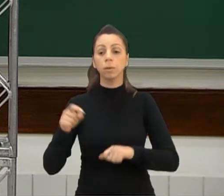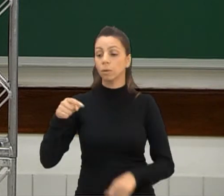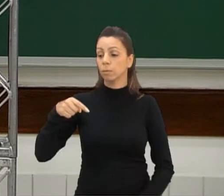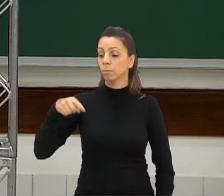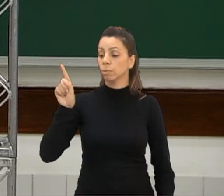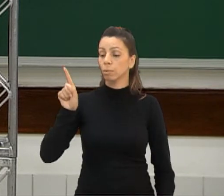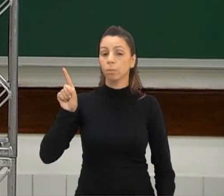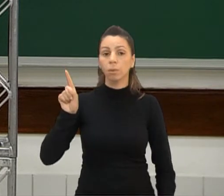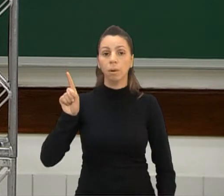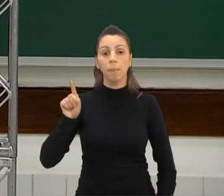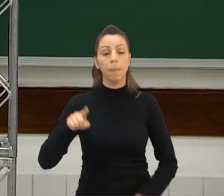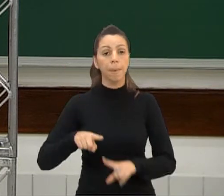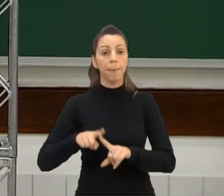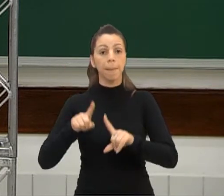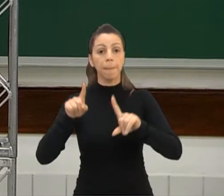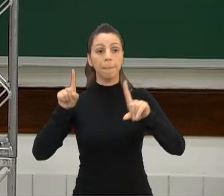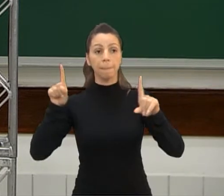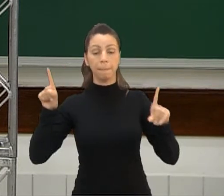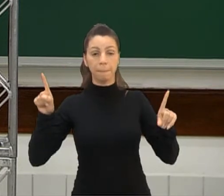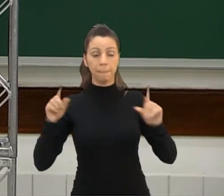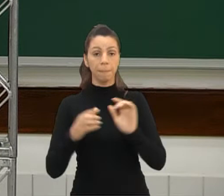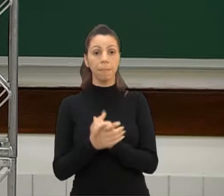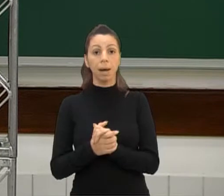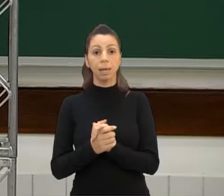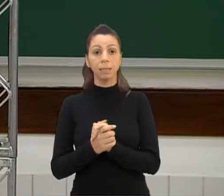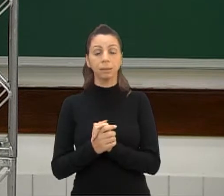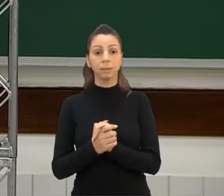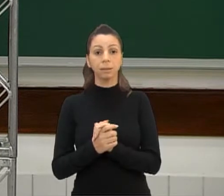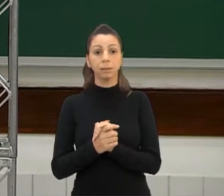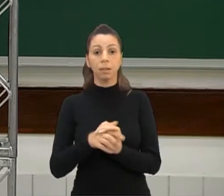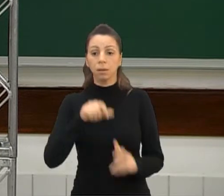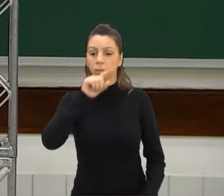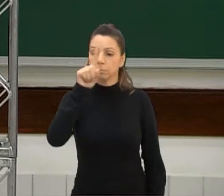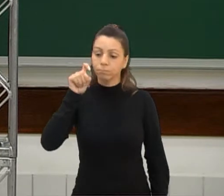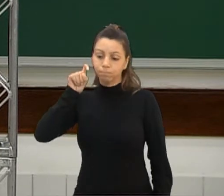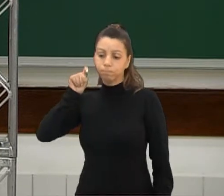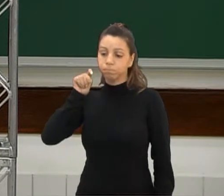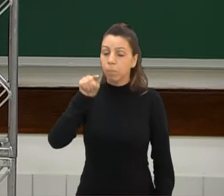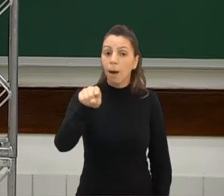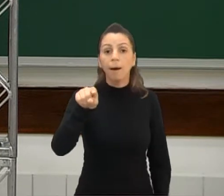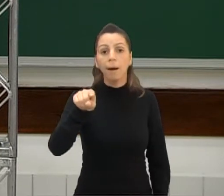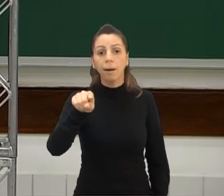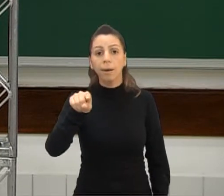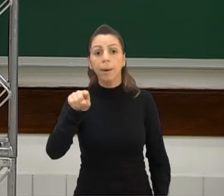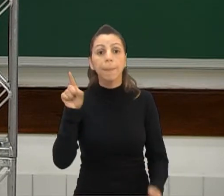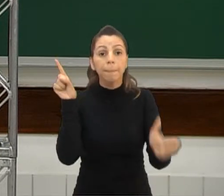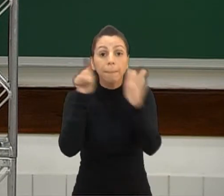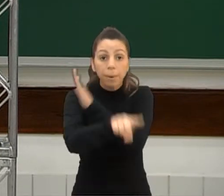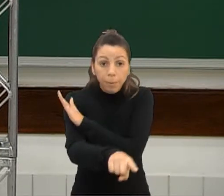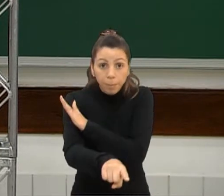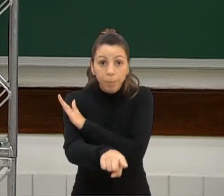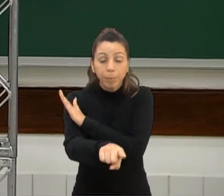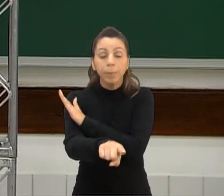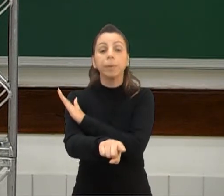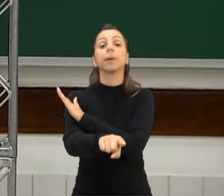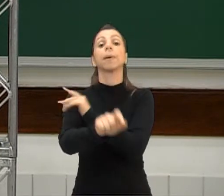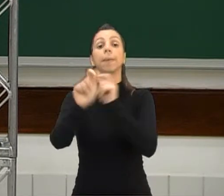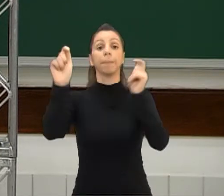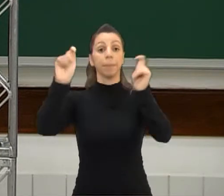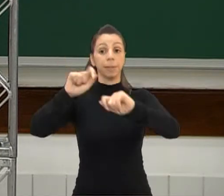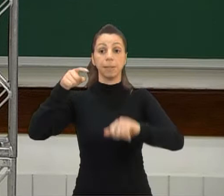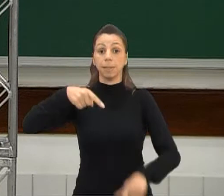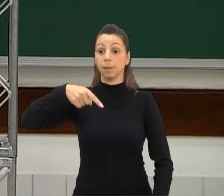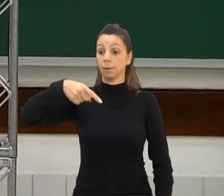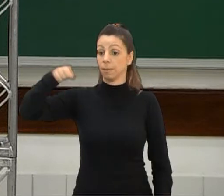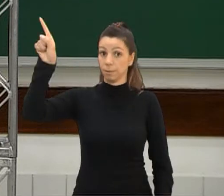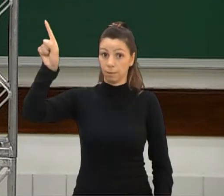acento, mas quando ele está numa interrogativa, como estás? Aí sim, eu vou utilizar o acento,